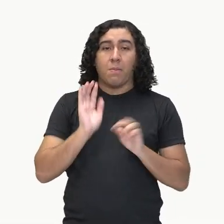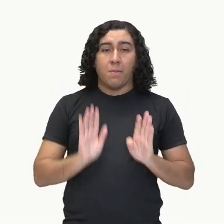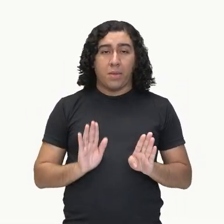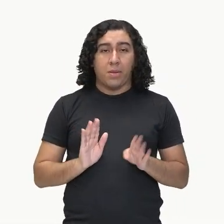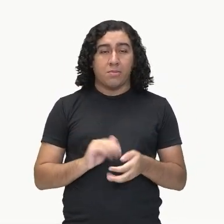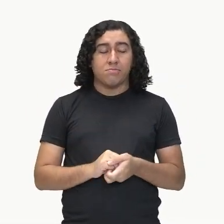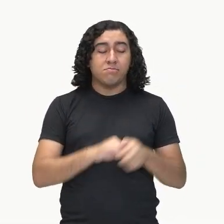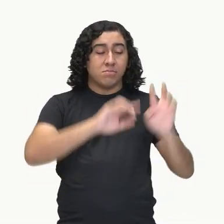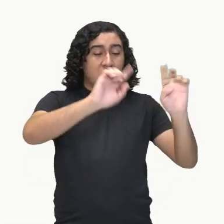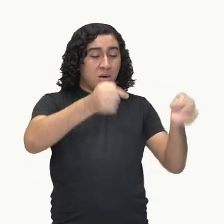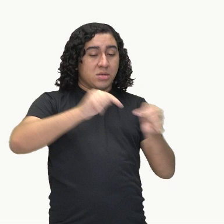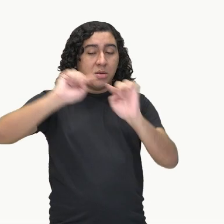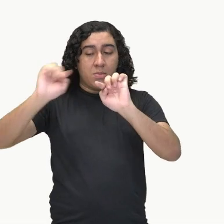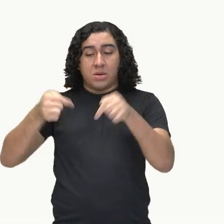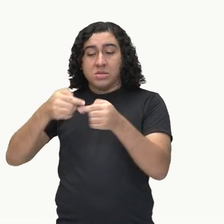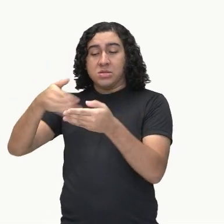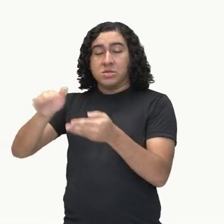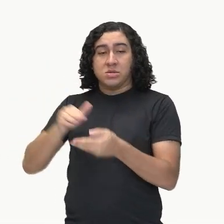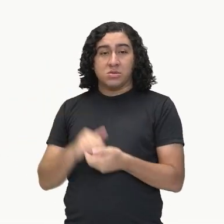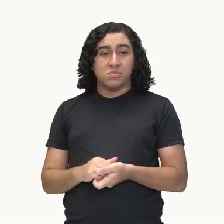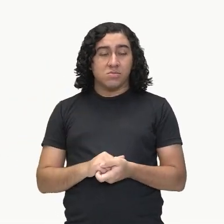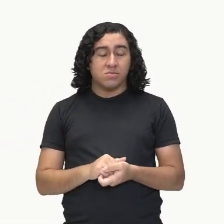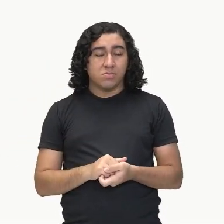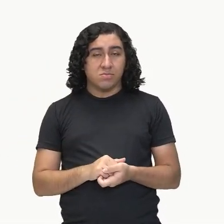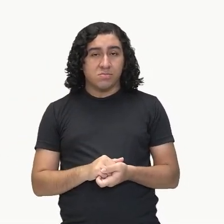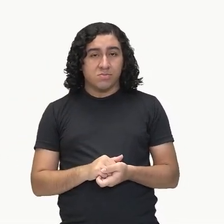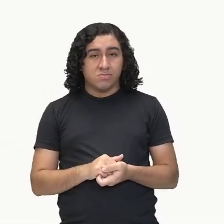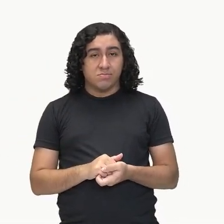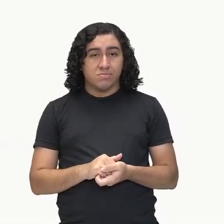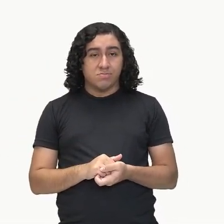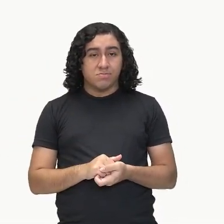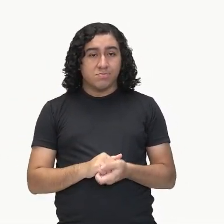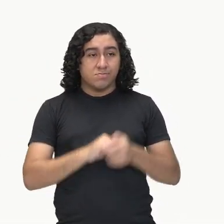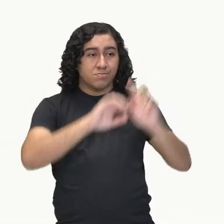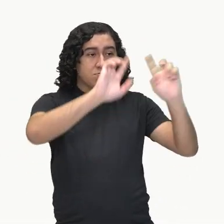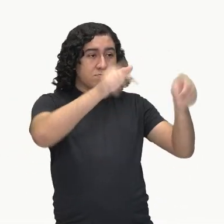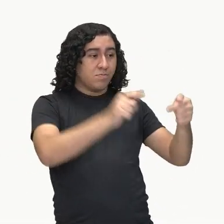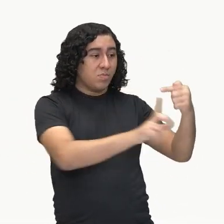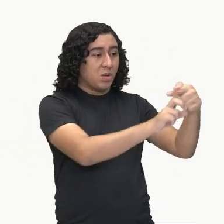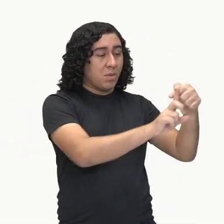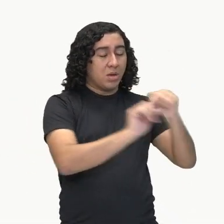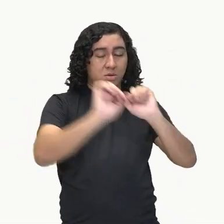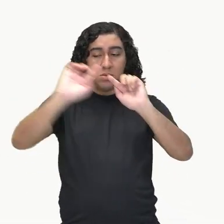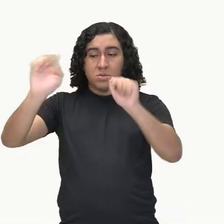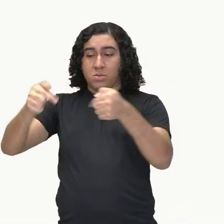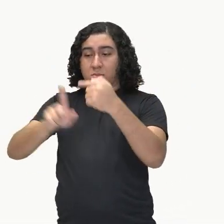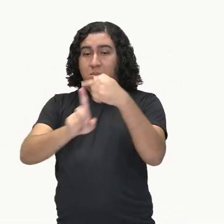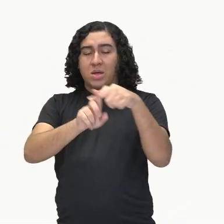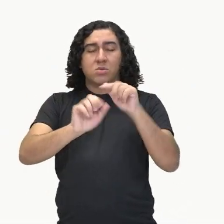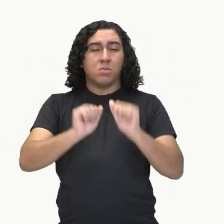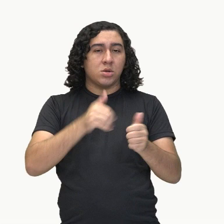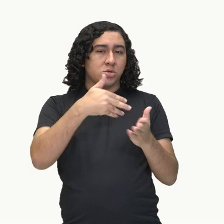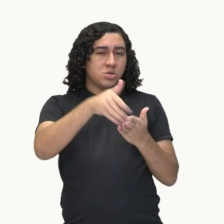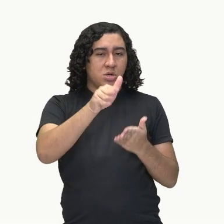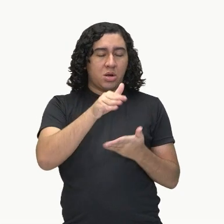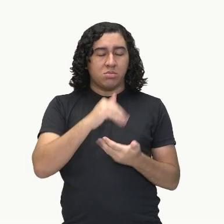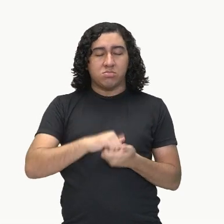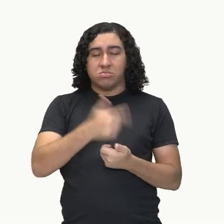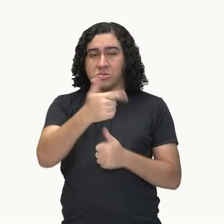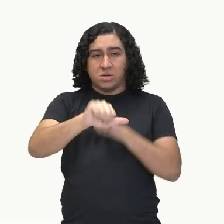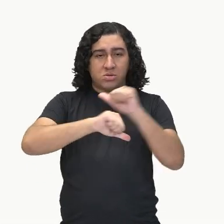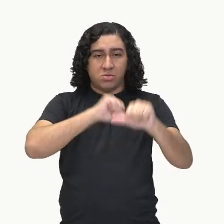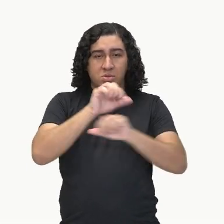parêntese. Então, já observou que a frente dos dois é o sinal positivo? Pode retirar sem ter alteração de